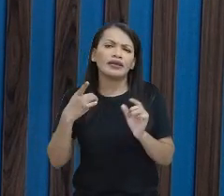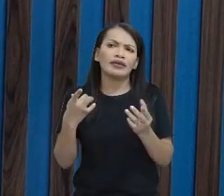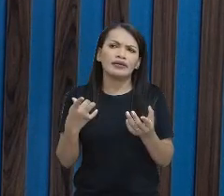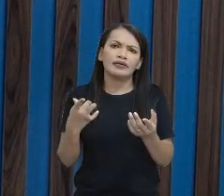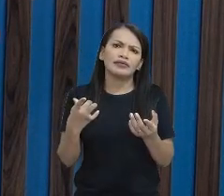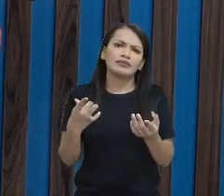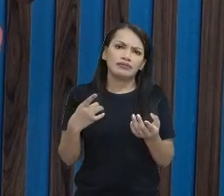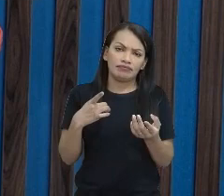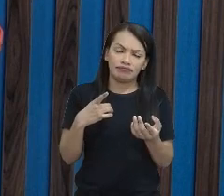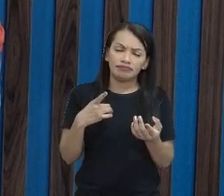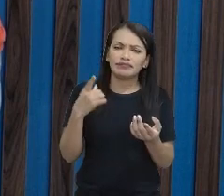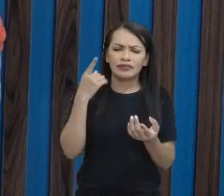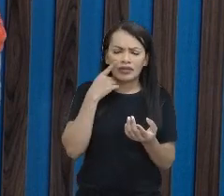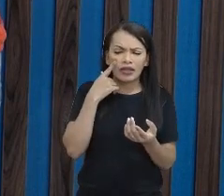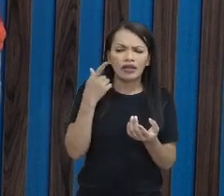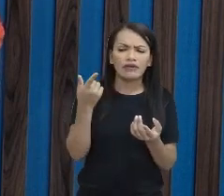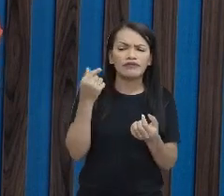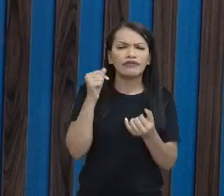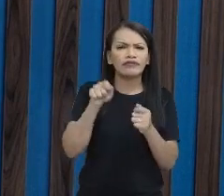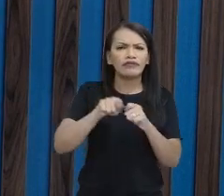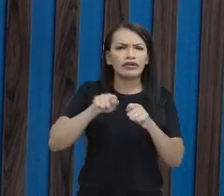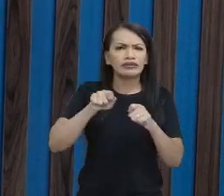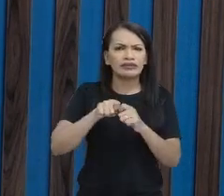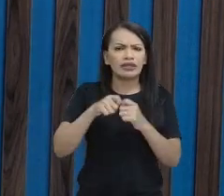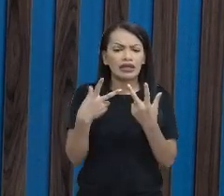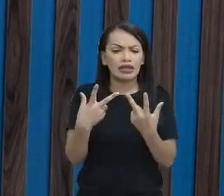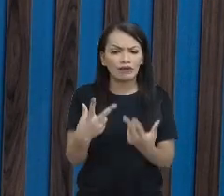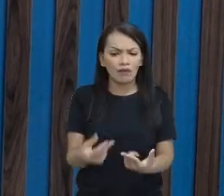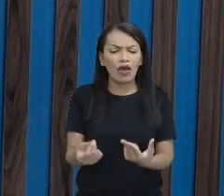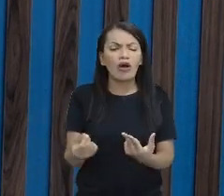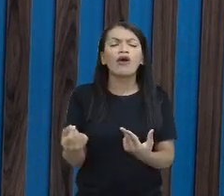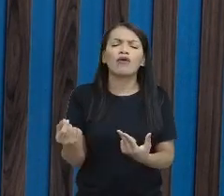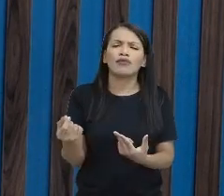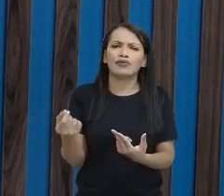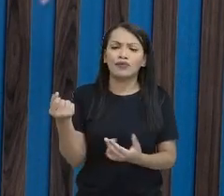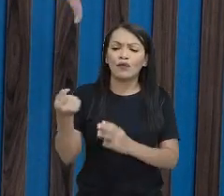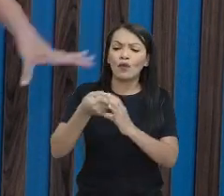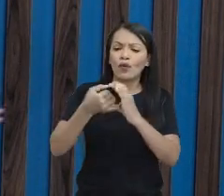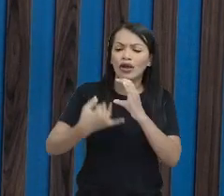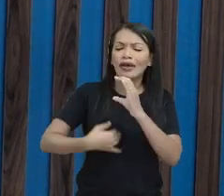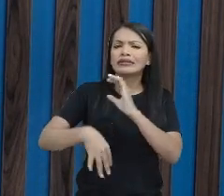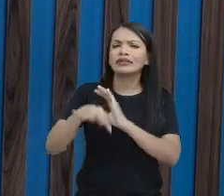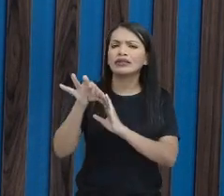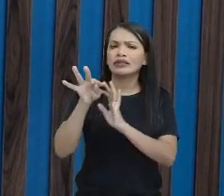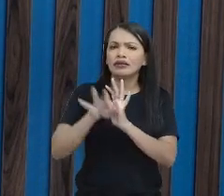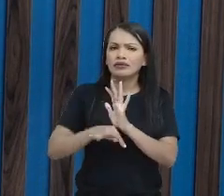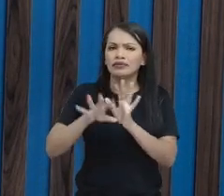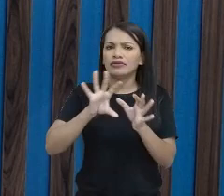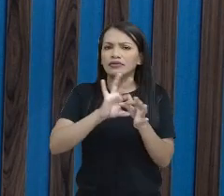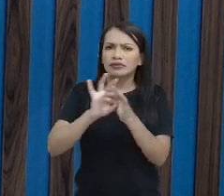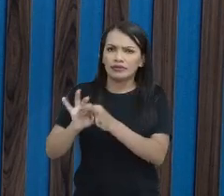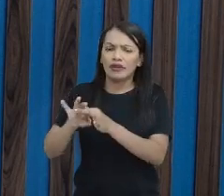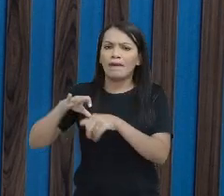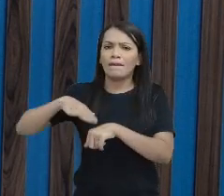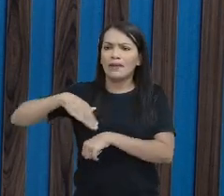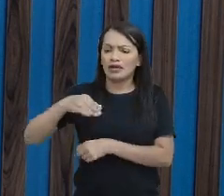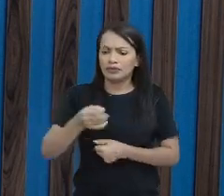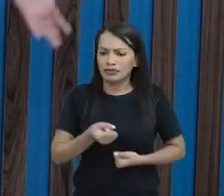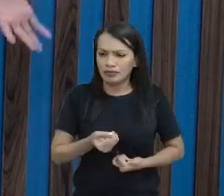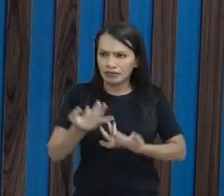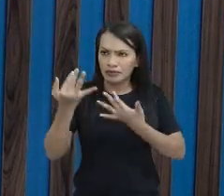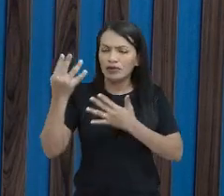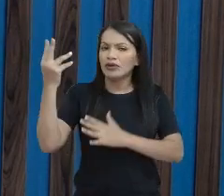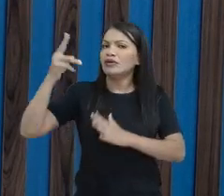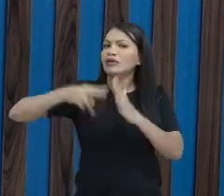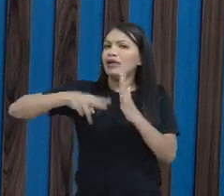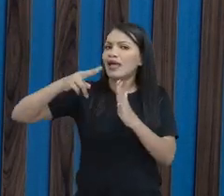ele. Tem um caráter contestador. Tá? E aqui eu trouxe mais poemas, porque hoje a aula é praticamente uma leitura